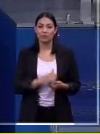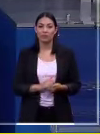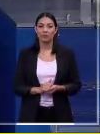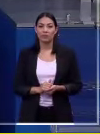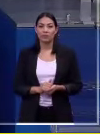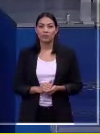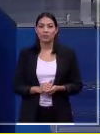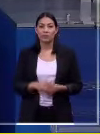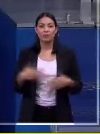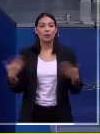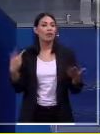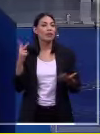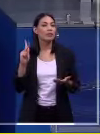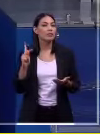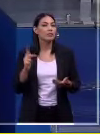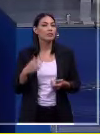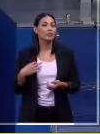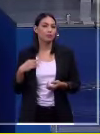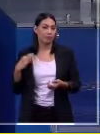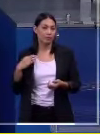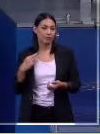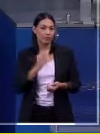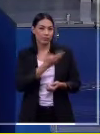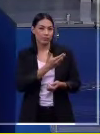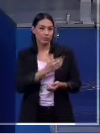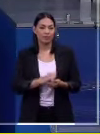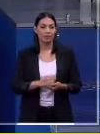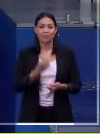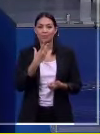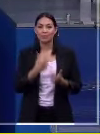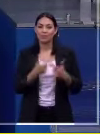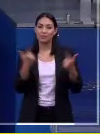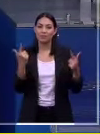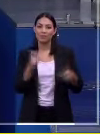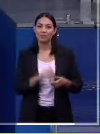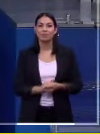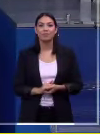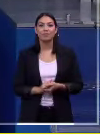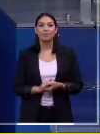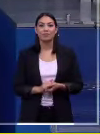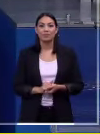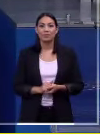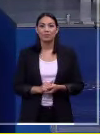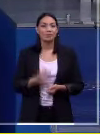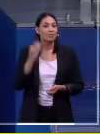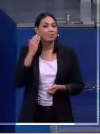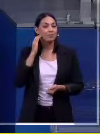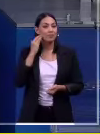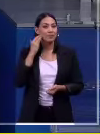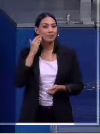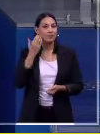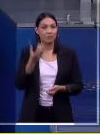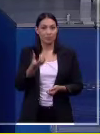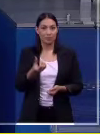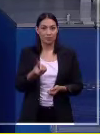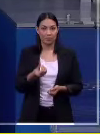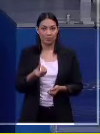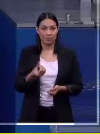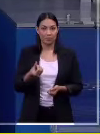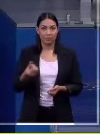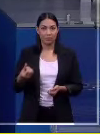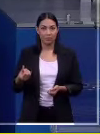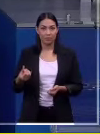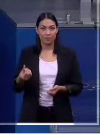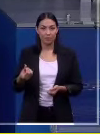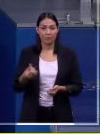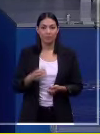Qual é o seu time do coração, hein? Boa sorte para você. Segundo número chegando na Time Mania. Bola rosa, número